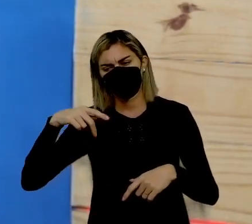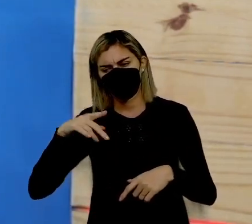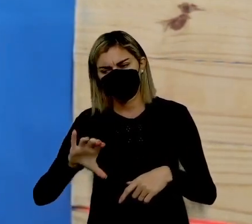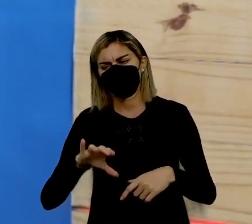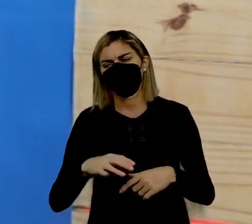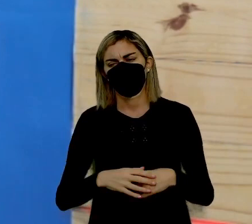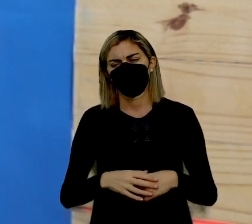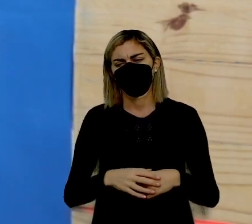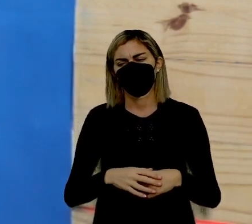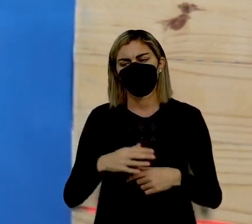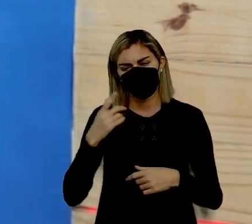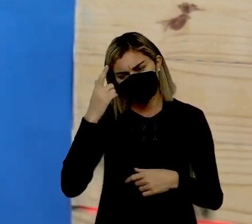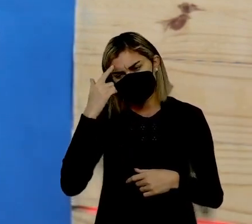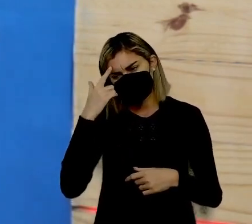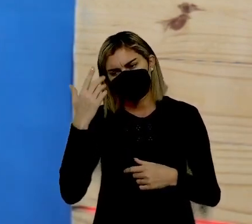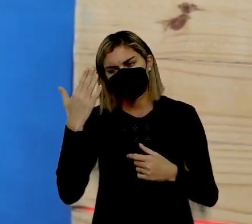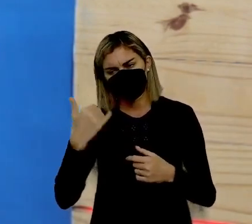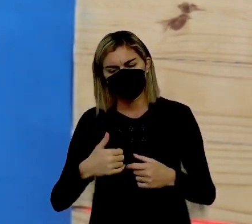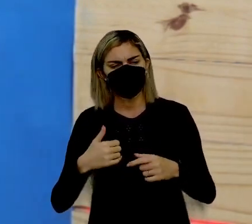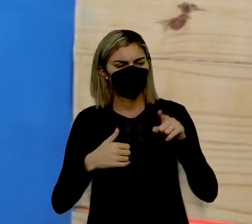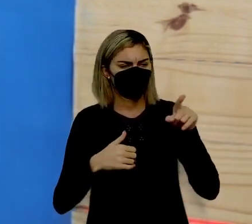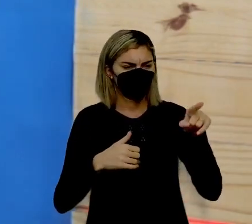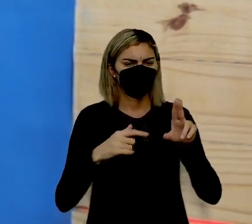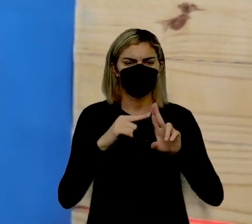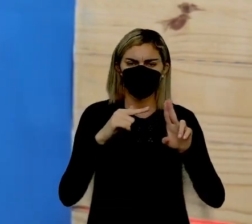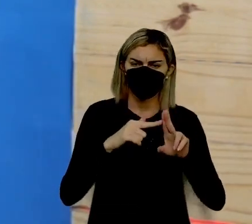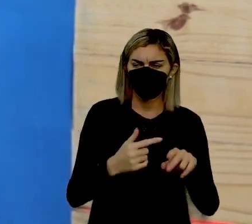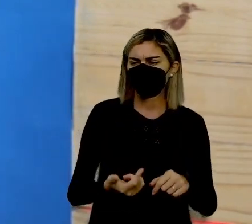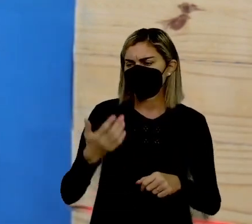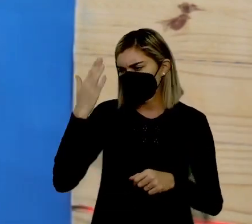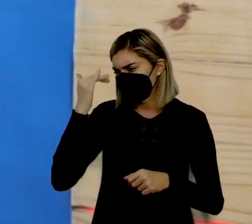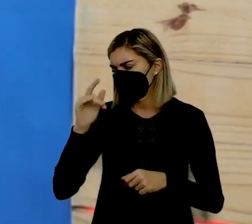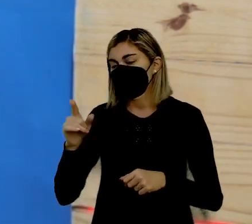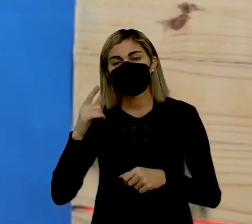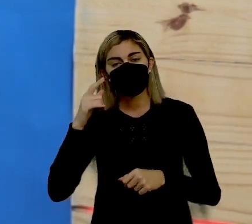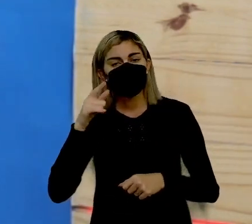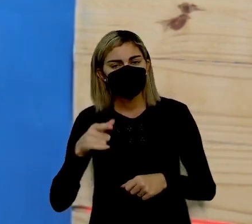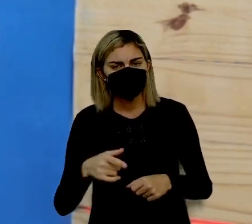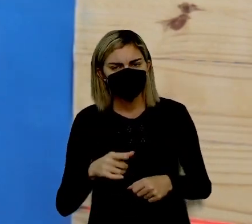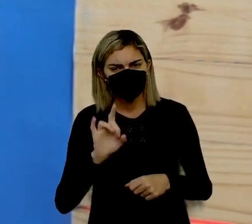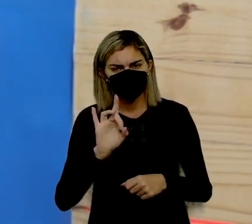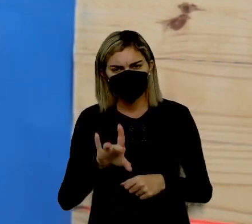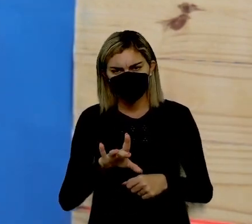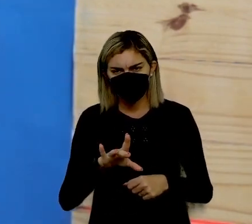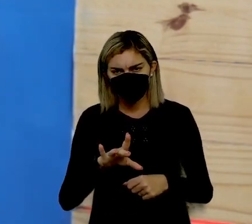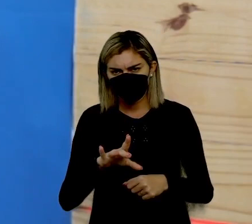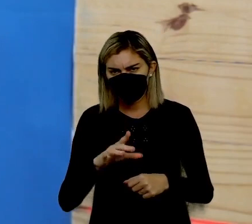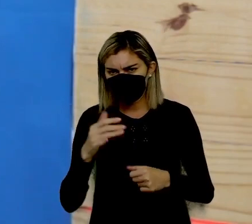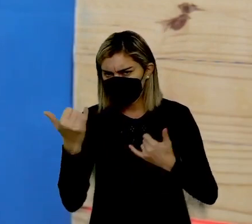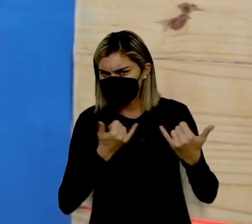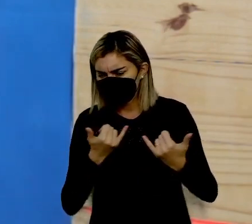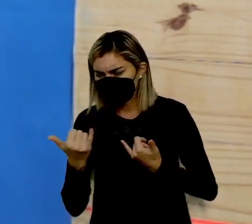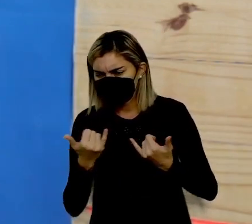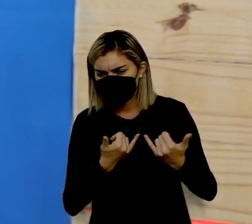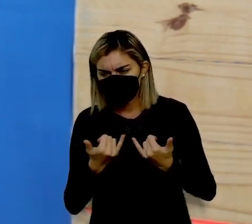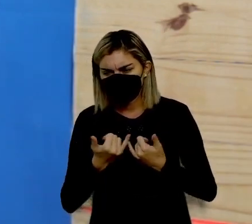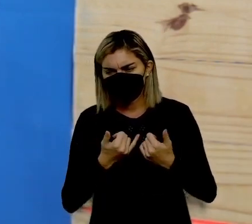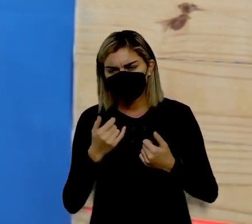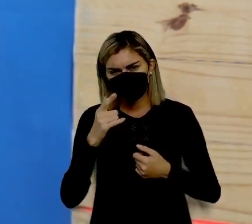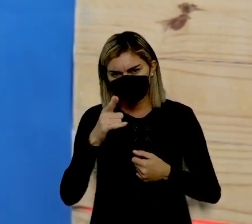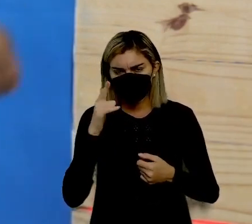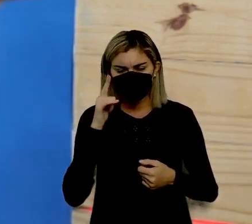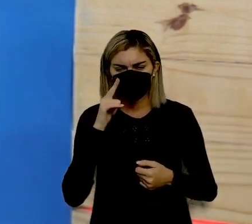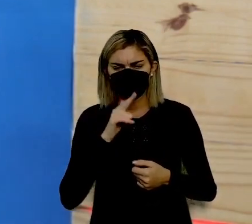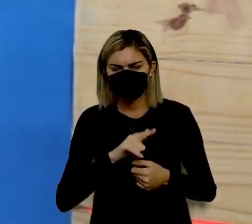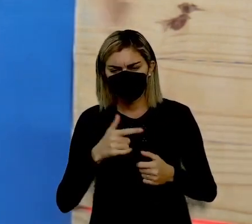que é 200, você me disse que a unidade é metro, mas será que só com essa informação, 200